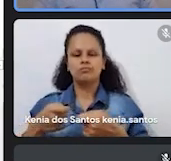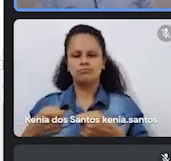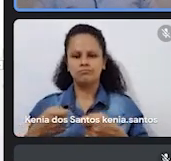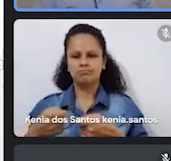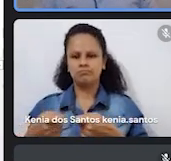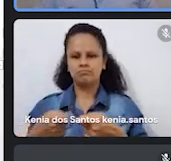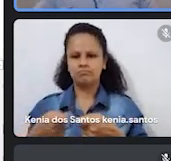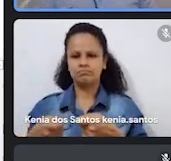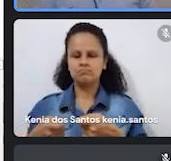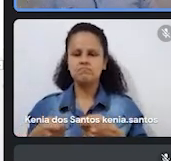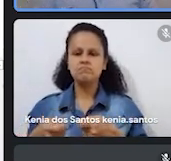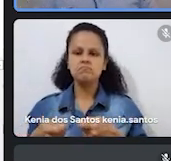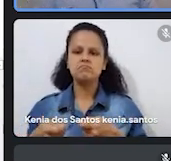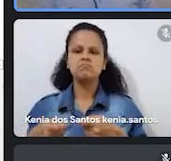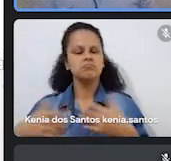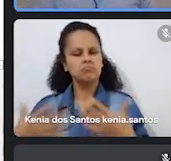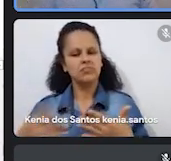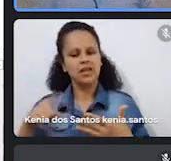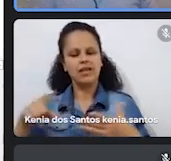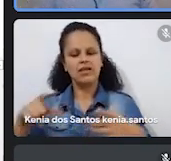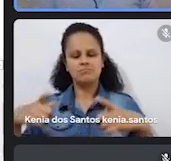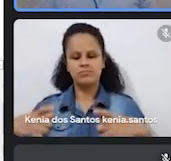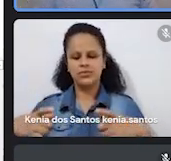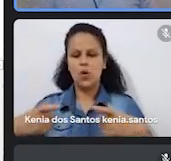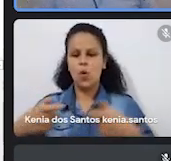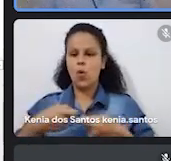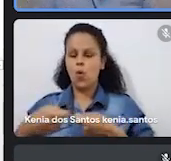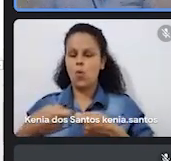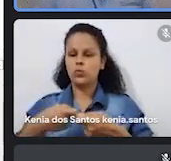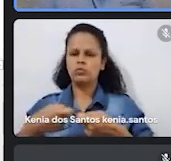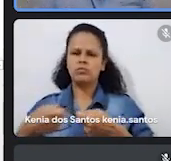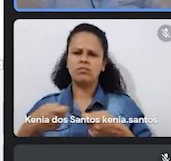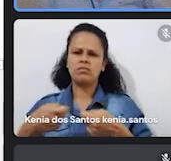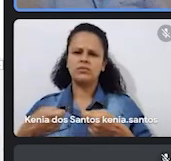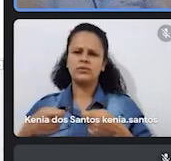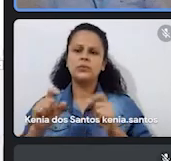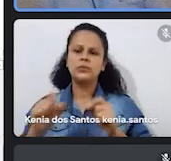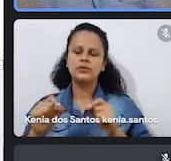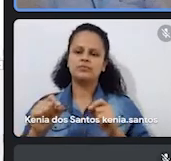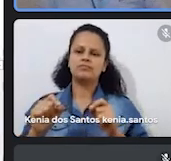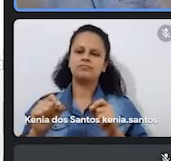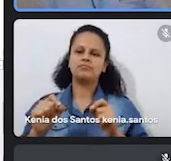É o quê? É uma zona restrita ali que